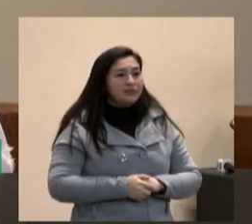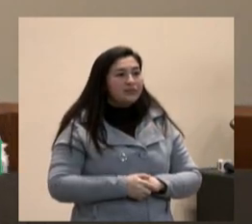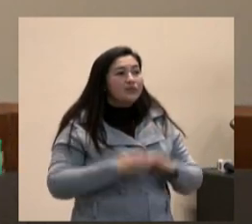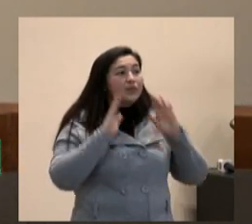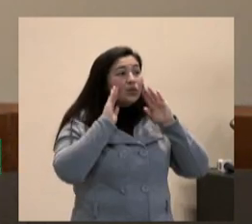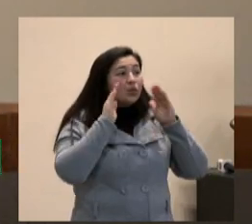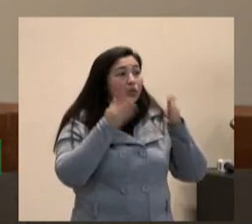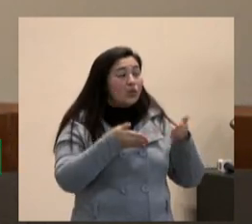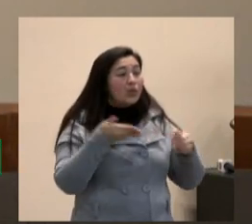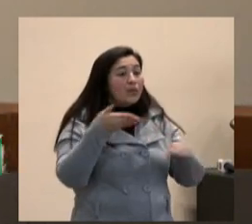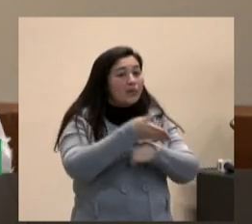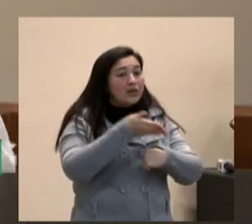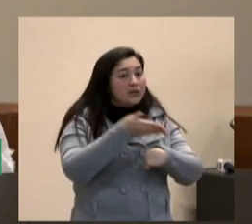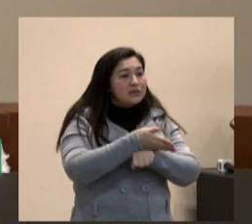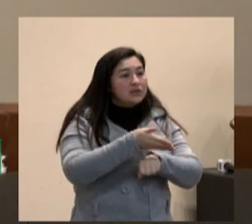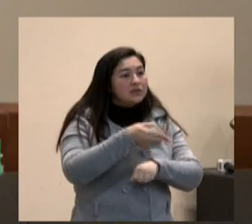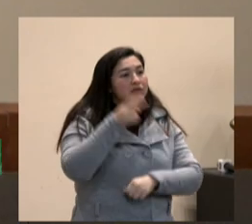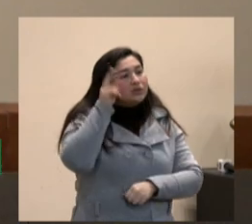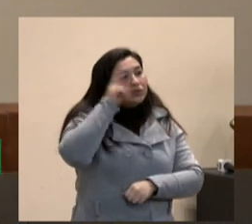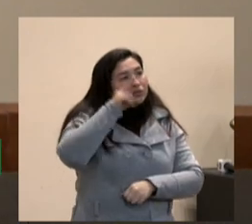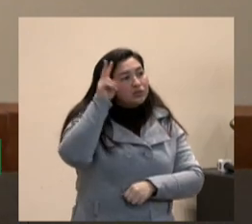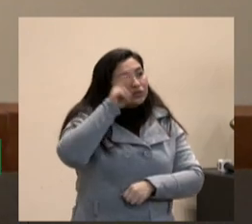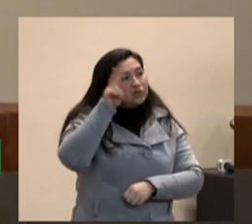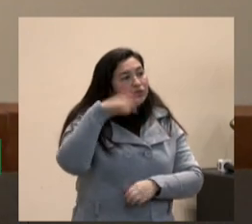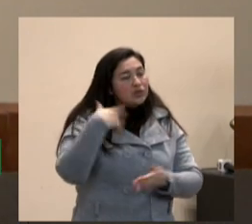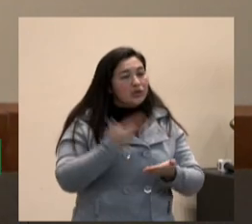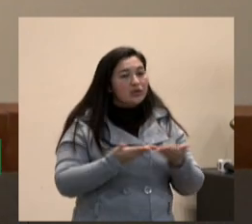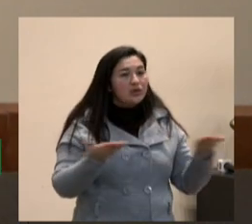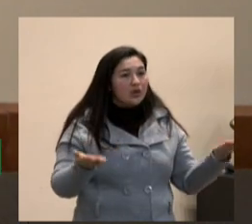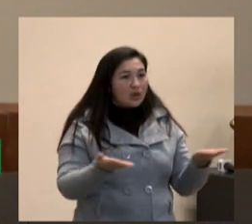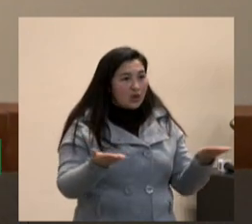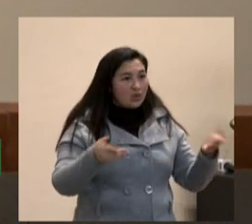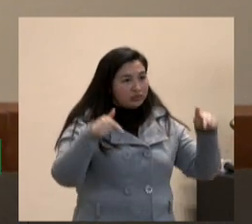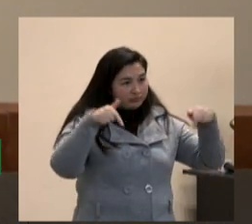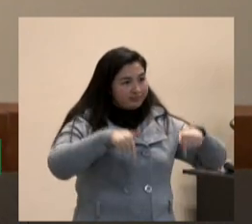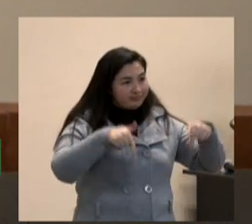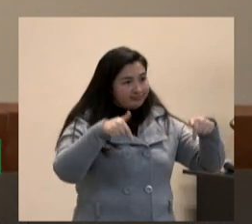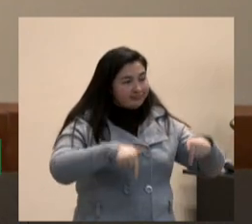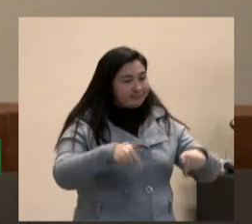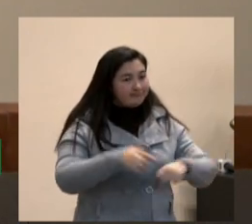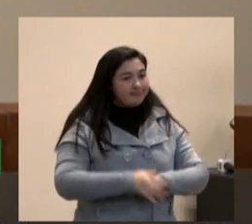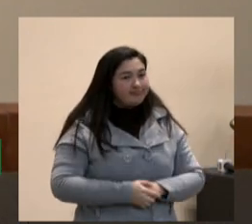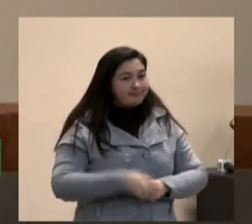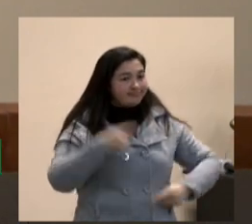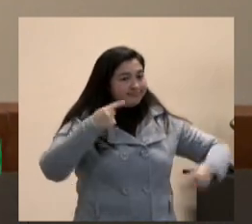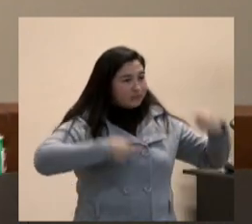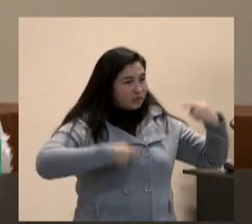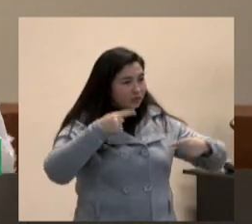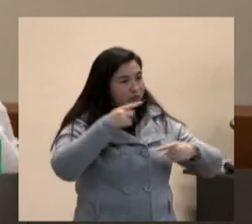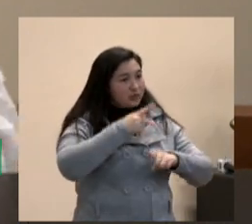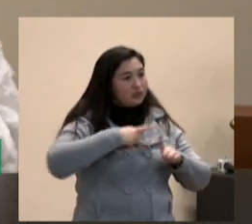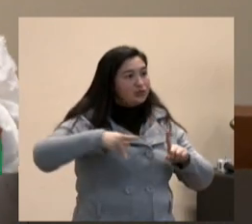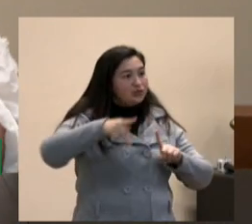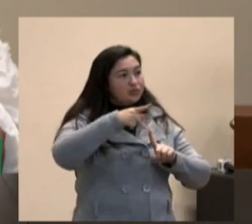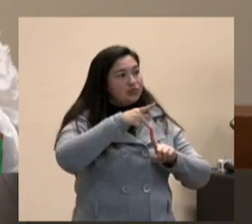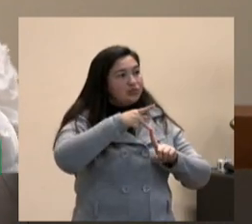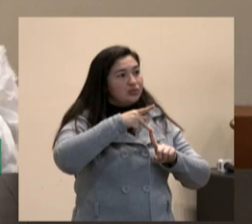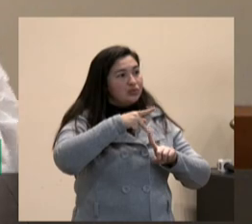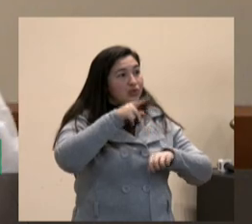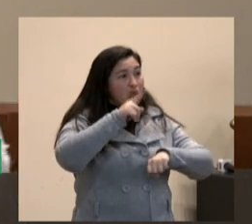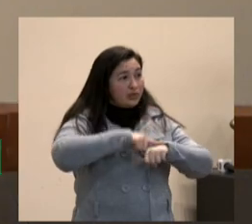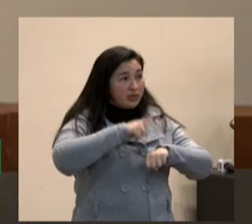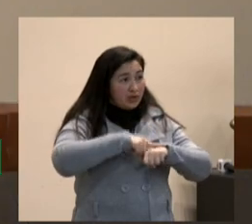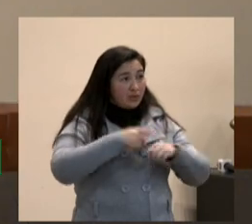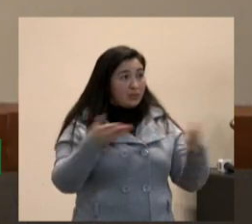participação histórica que vocês estão tendo aqui hoje, que nós estamos tendo aqui hoje, de discutir o PNE nesse tempo,